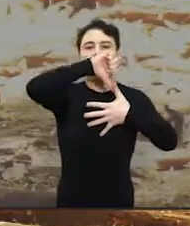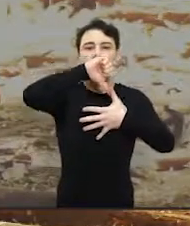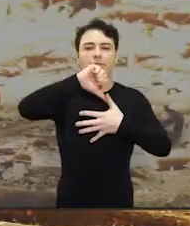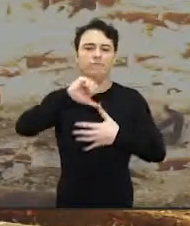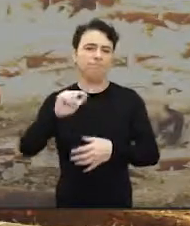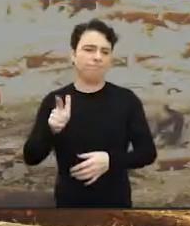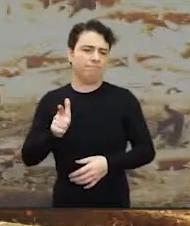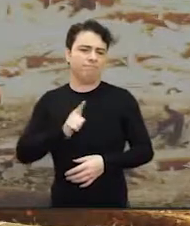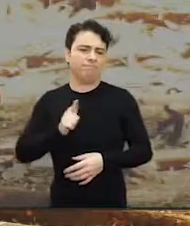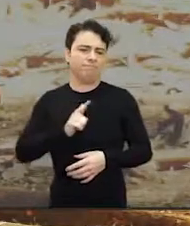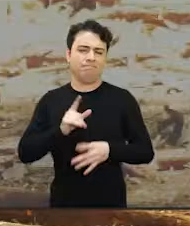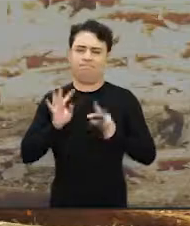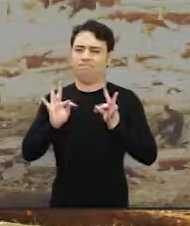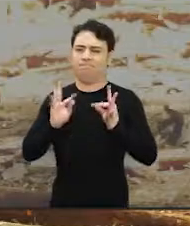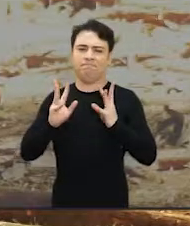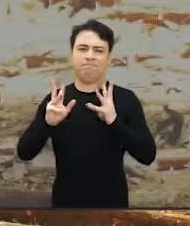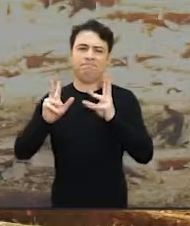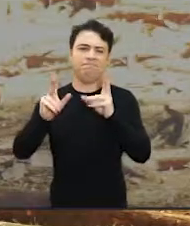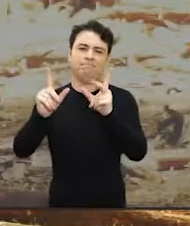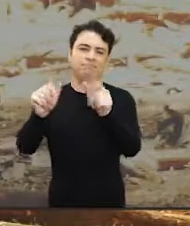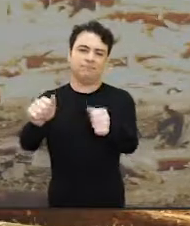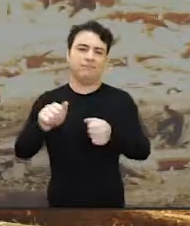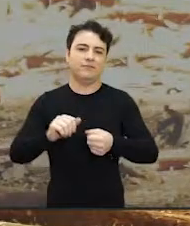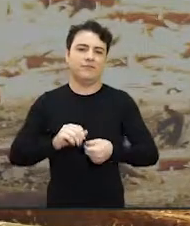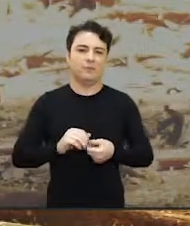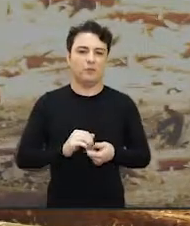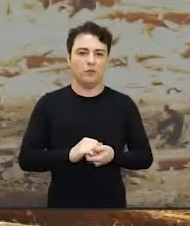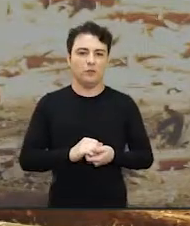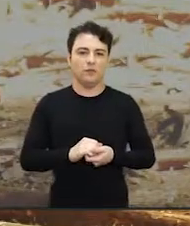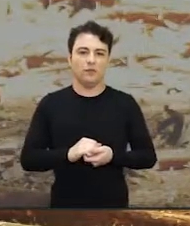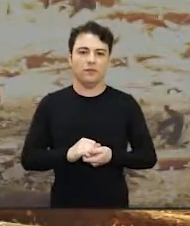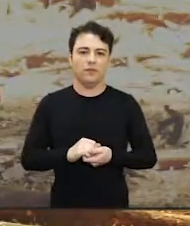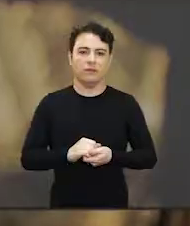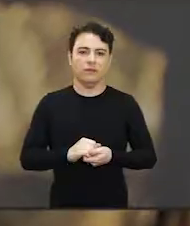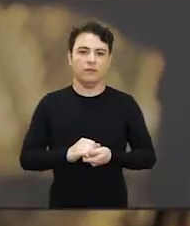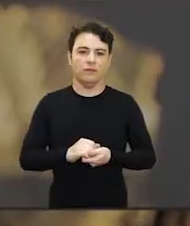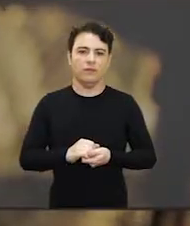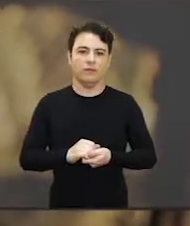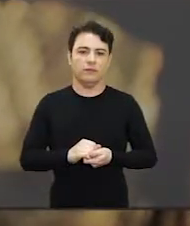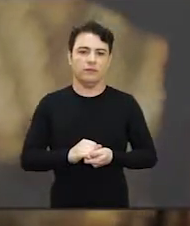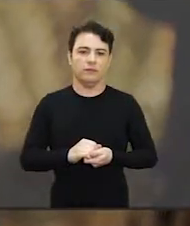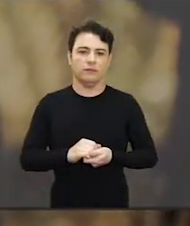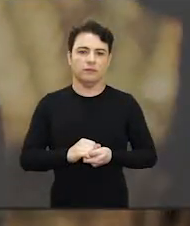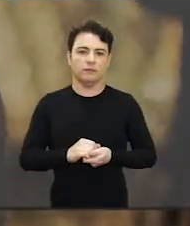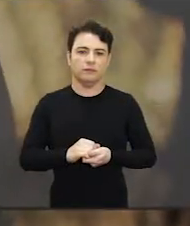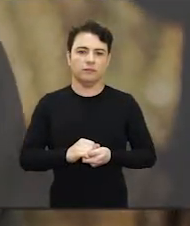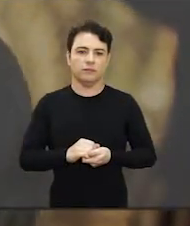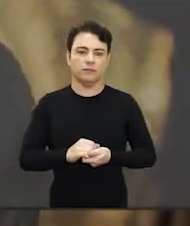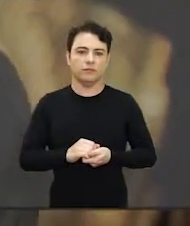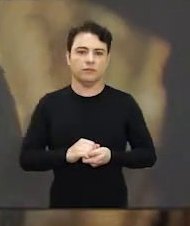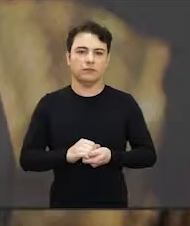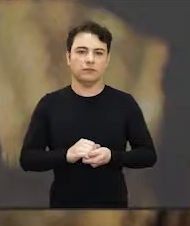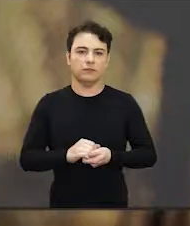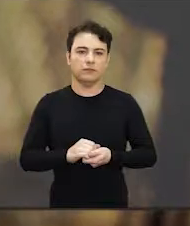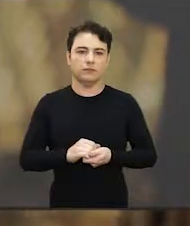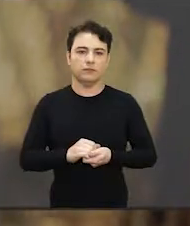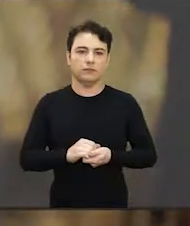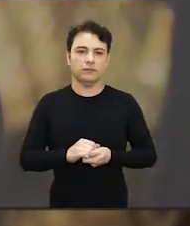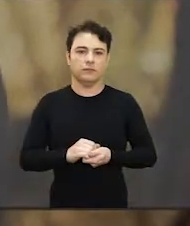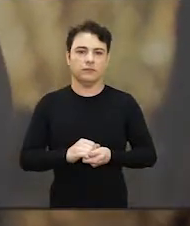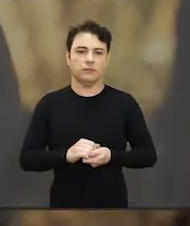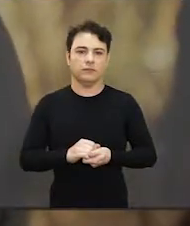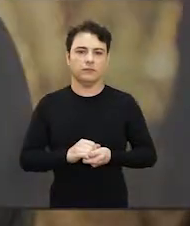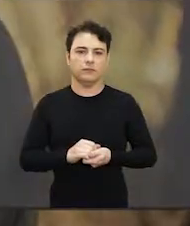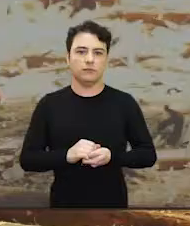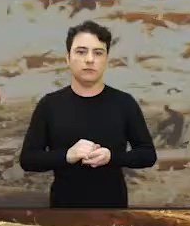que me influenciou nesse tempo todo, né? É um trabalho que mistura blues, que mistura um